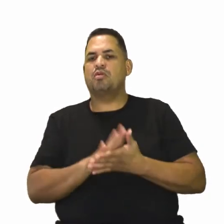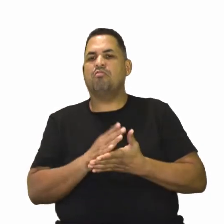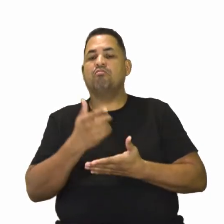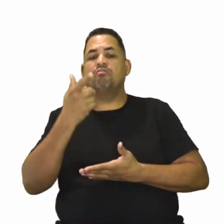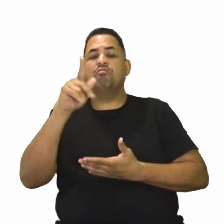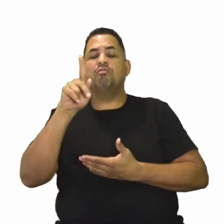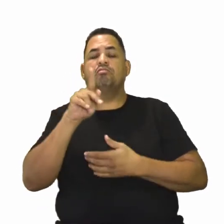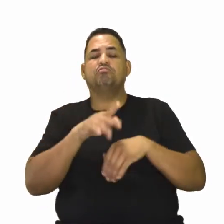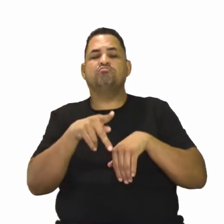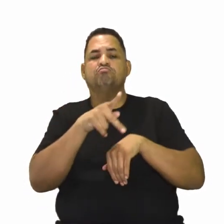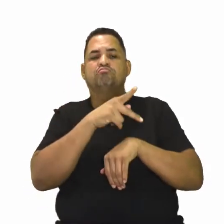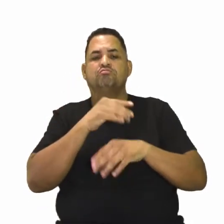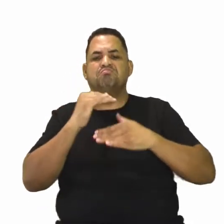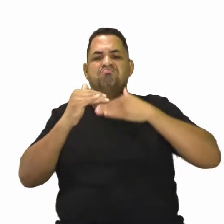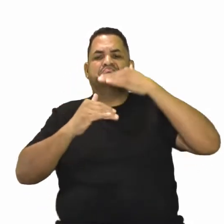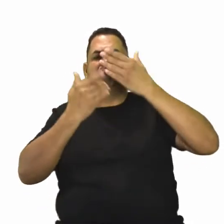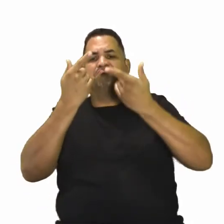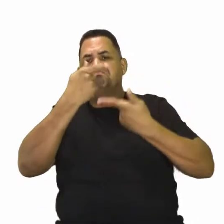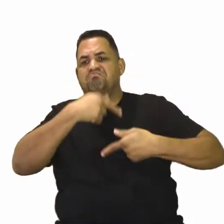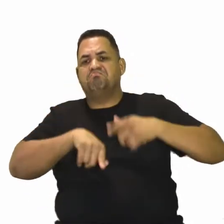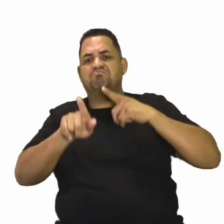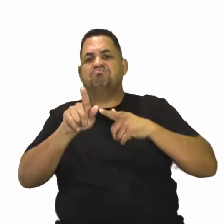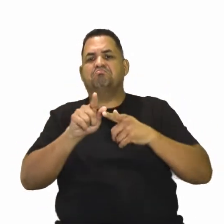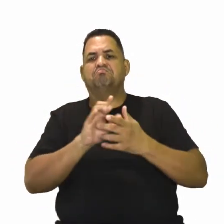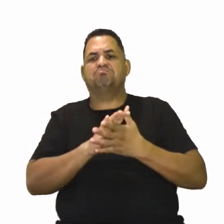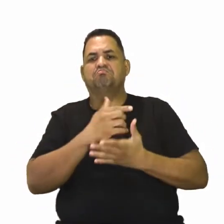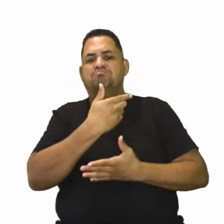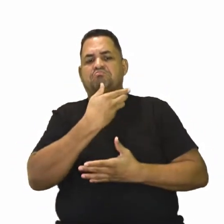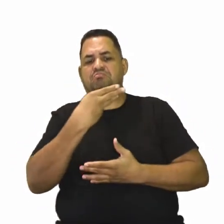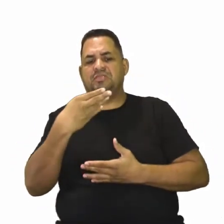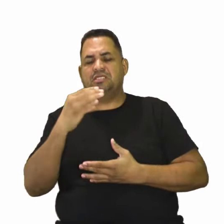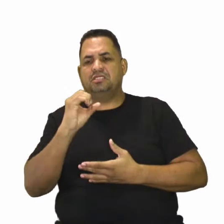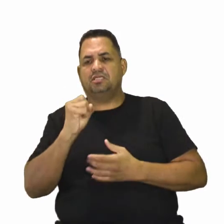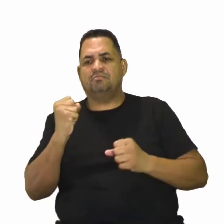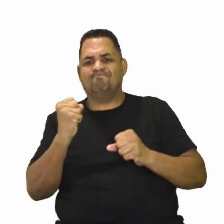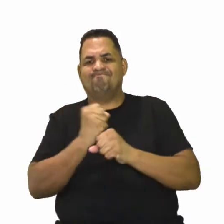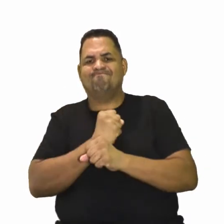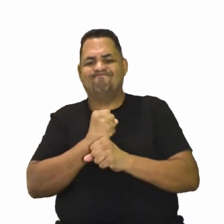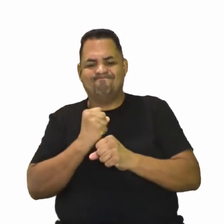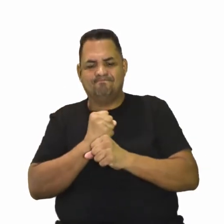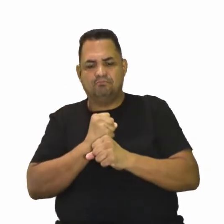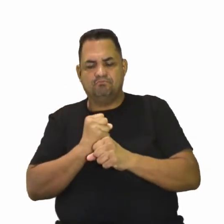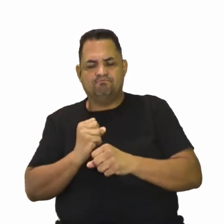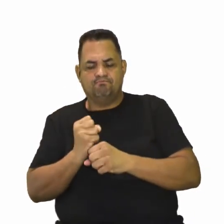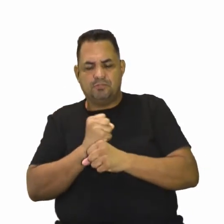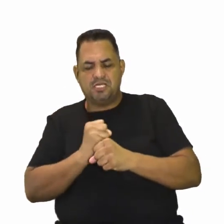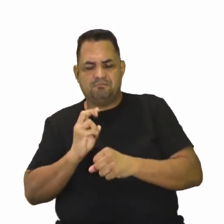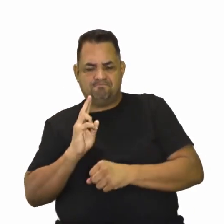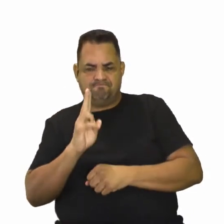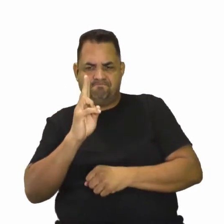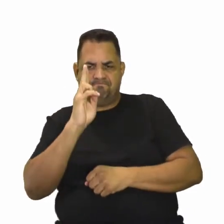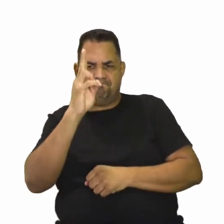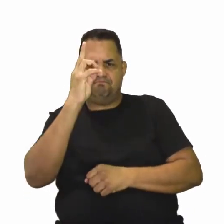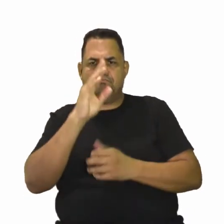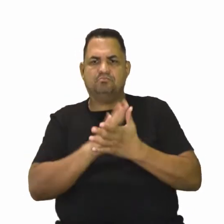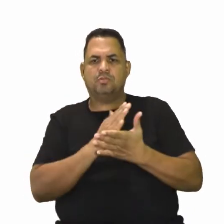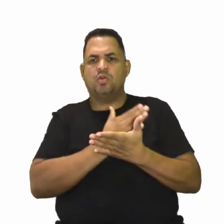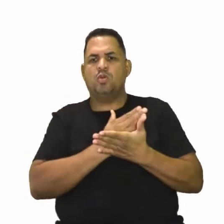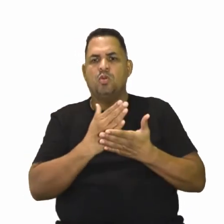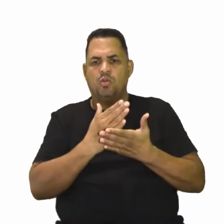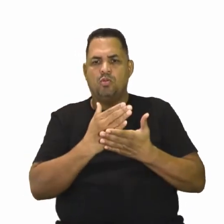cresceu tanto por 30 anos seguidos, gente. 30 anos seguidos. Começa um crescimento